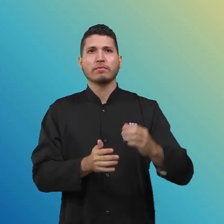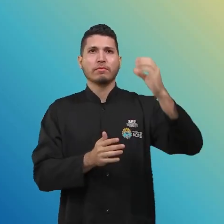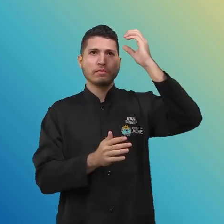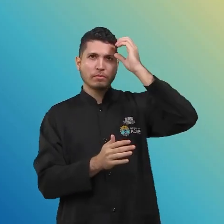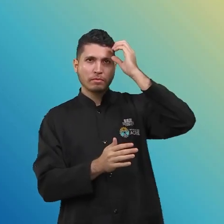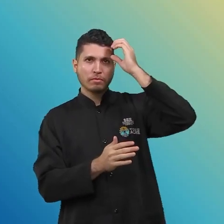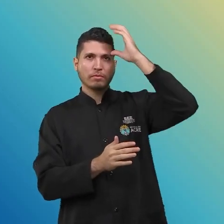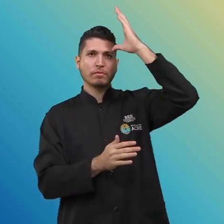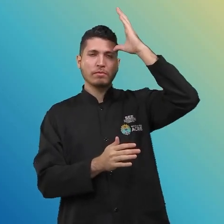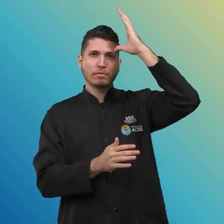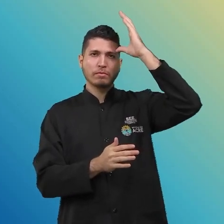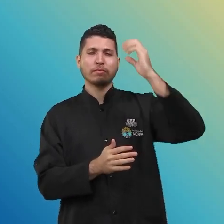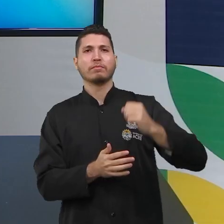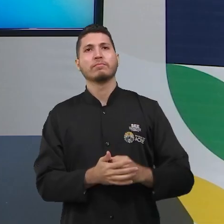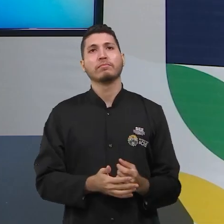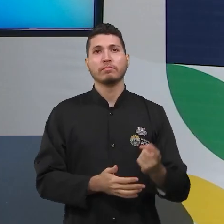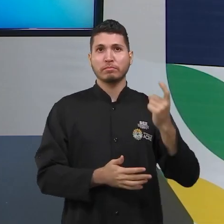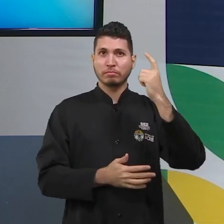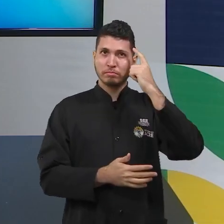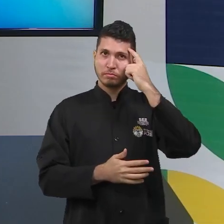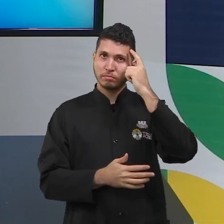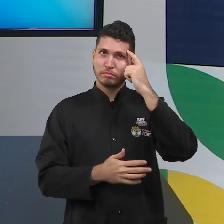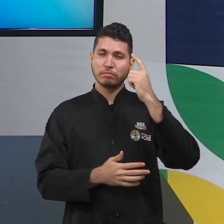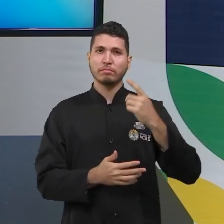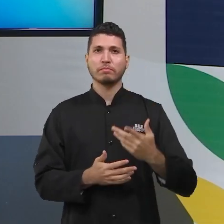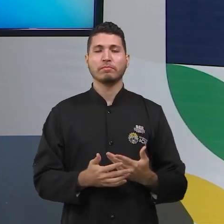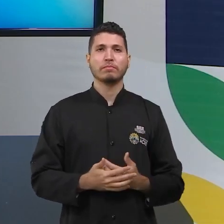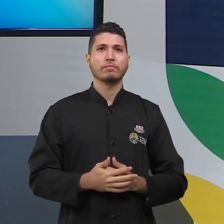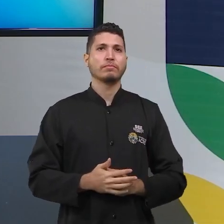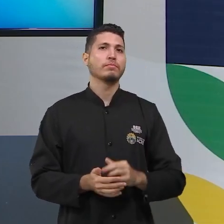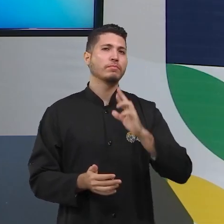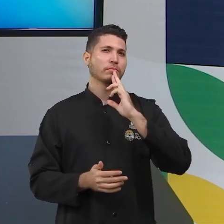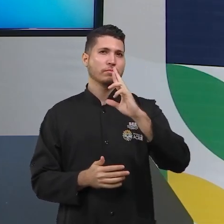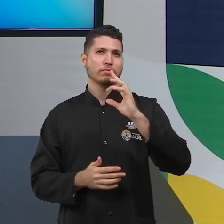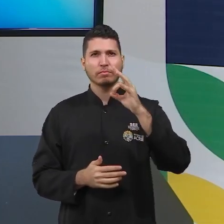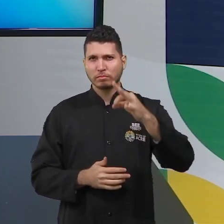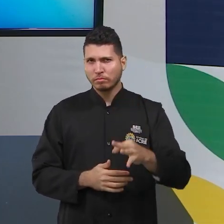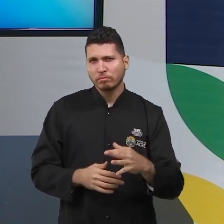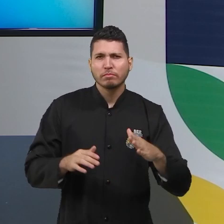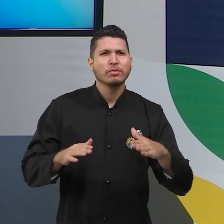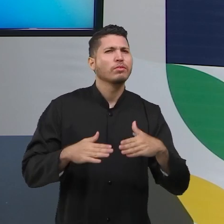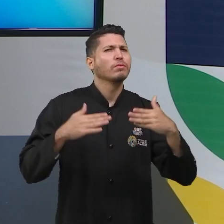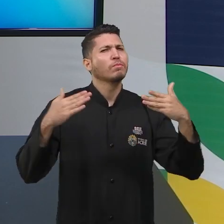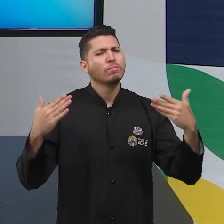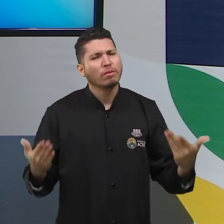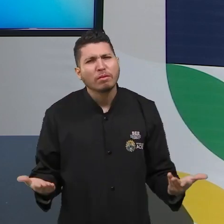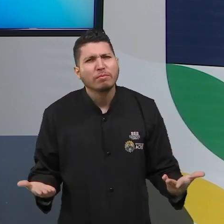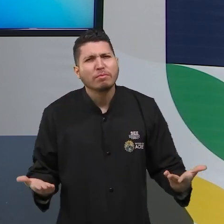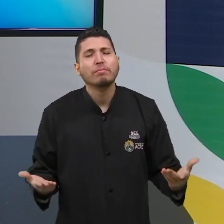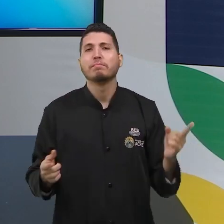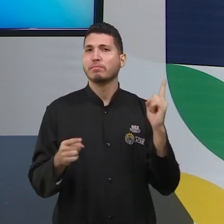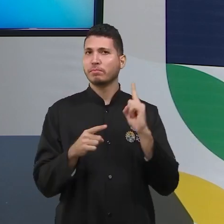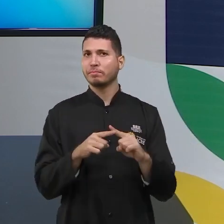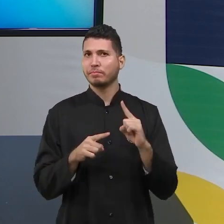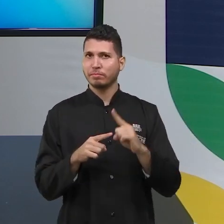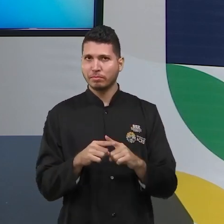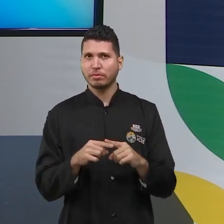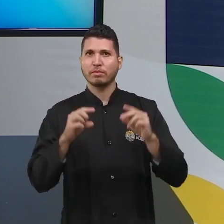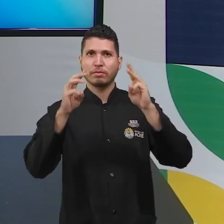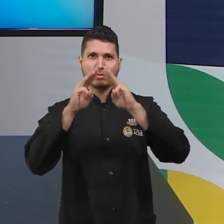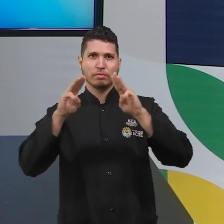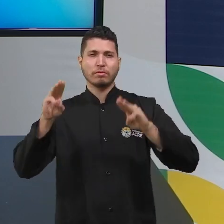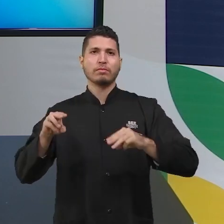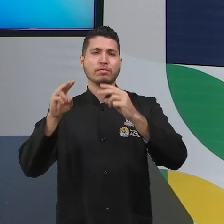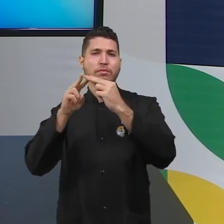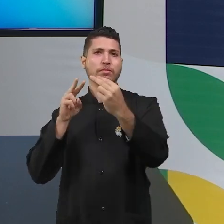conhecimento. Então, pensando nisso, qual seria a resposta correta? Porque a gente em nenhum momento falou aqui que o museu virtual seria